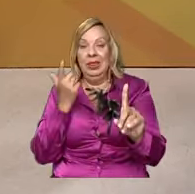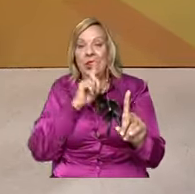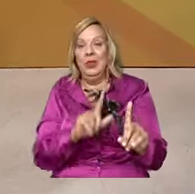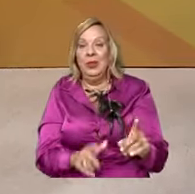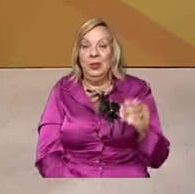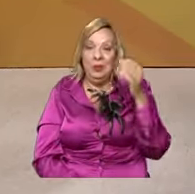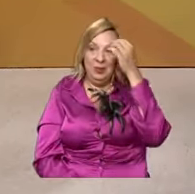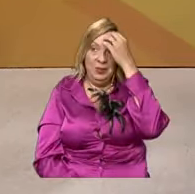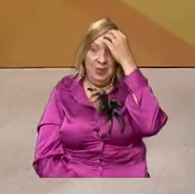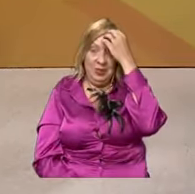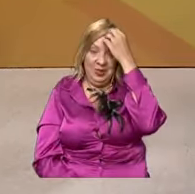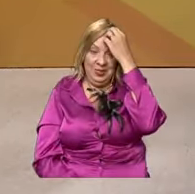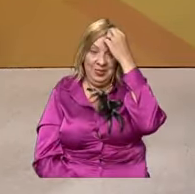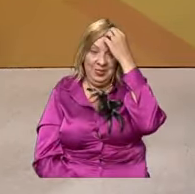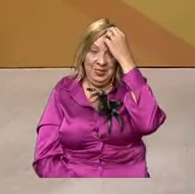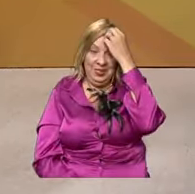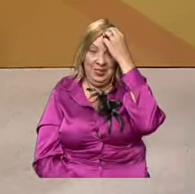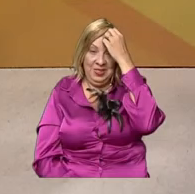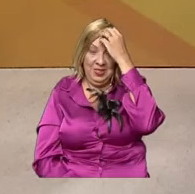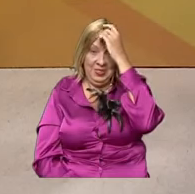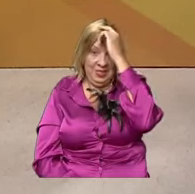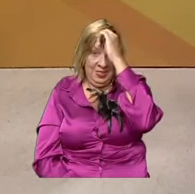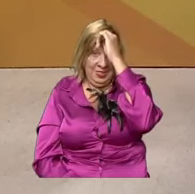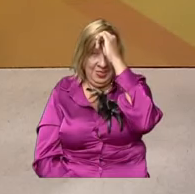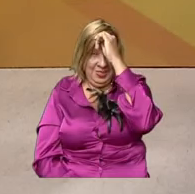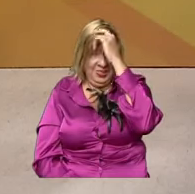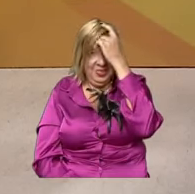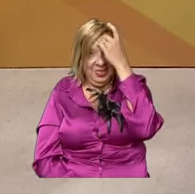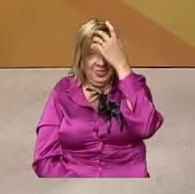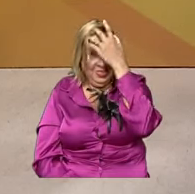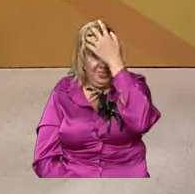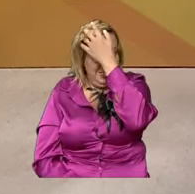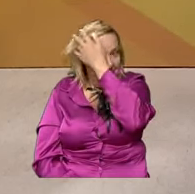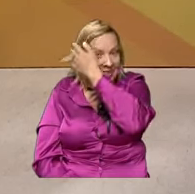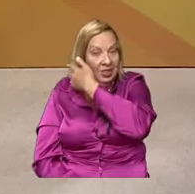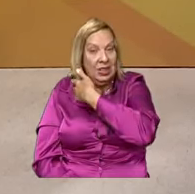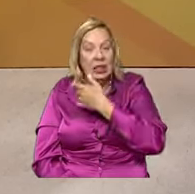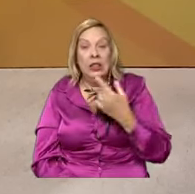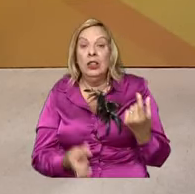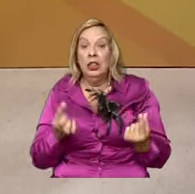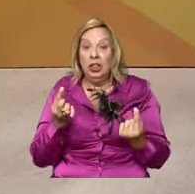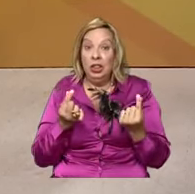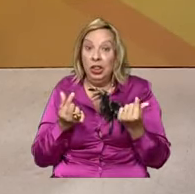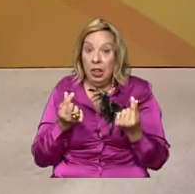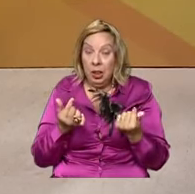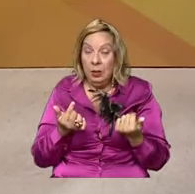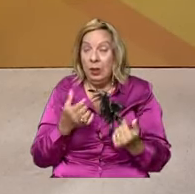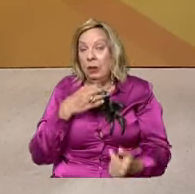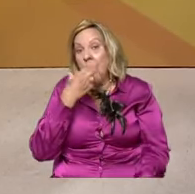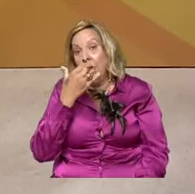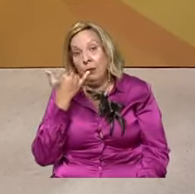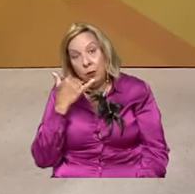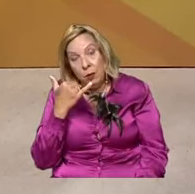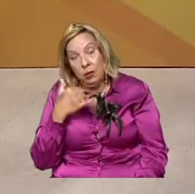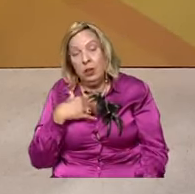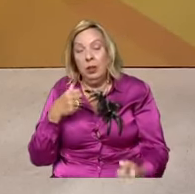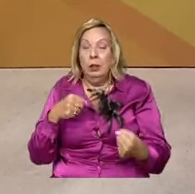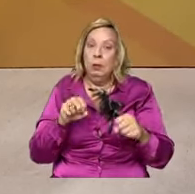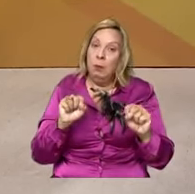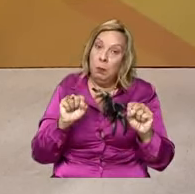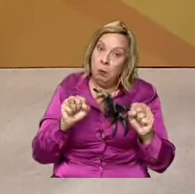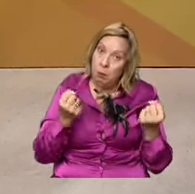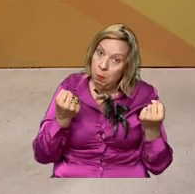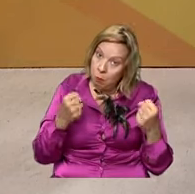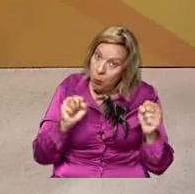disputado, né? Mas ó, é o seguinte, é grana, é iPhone, é moto, é